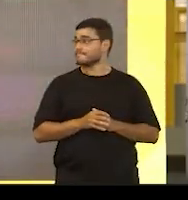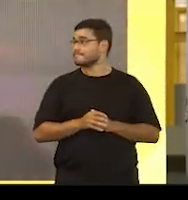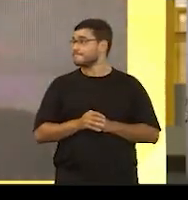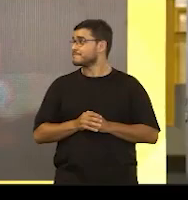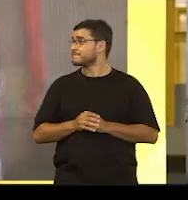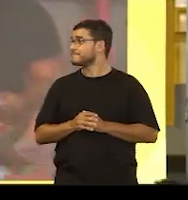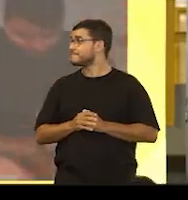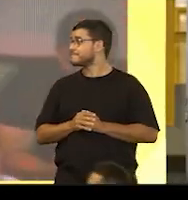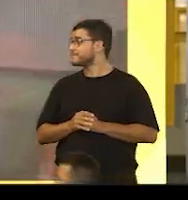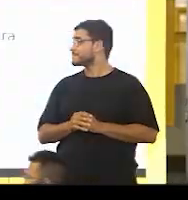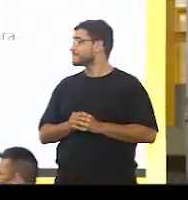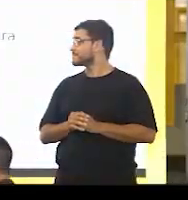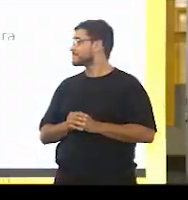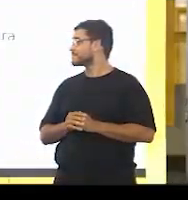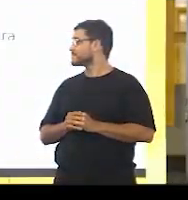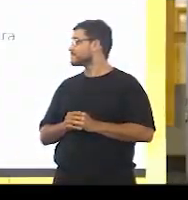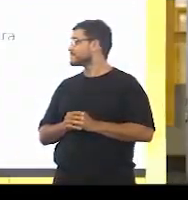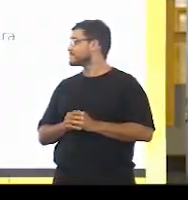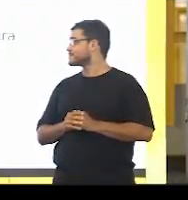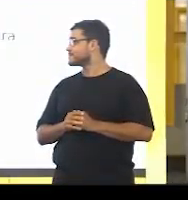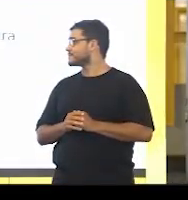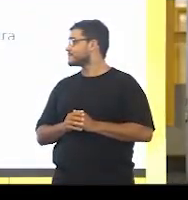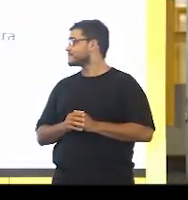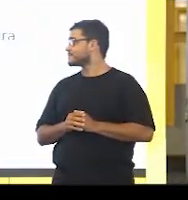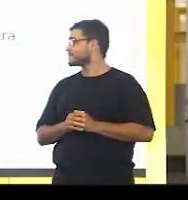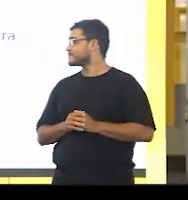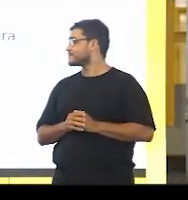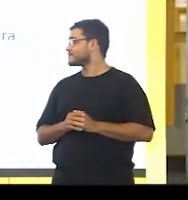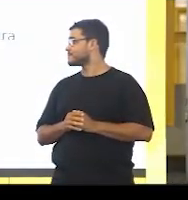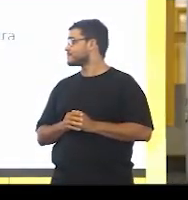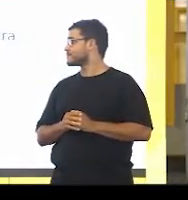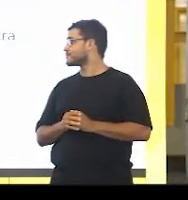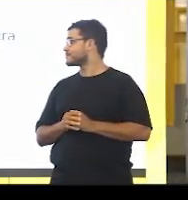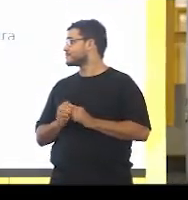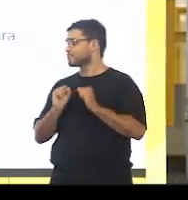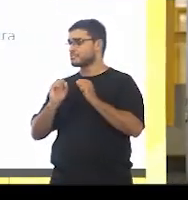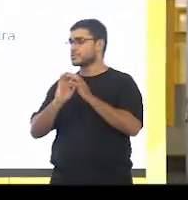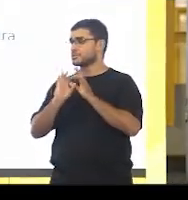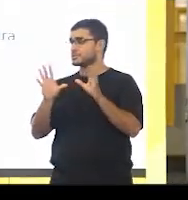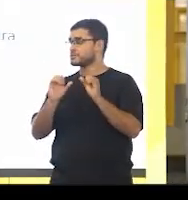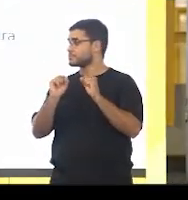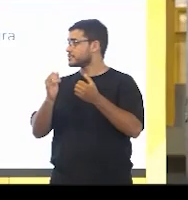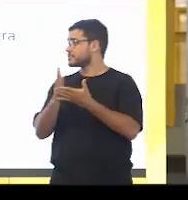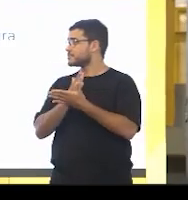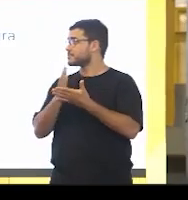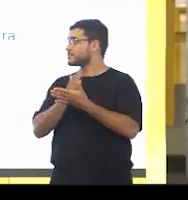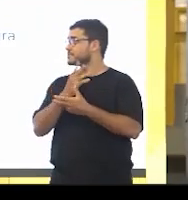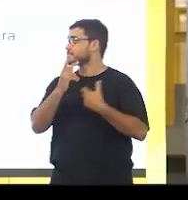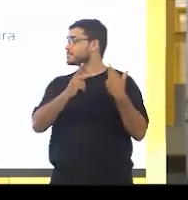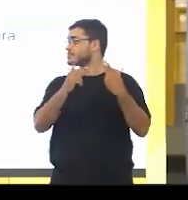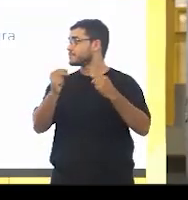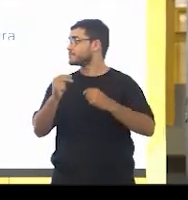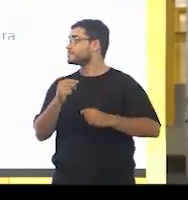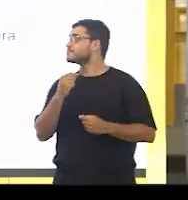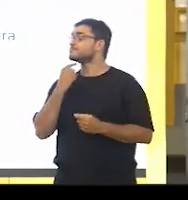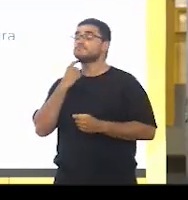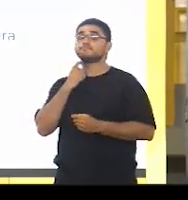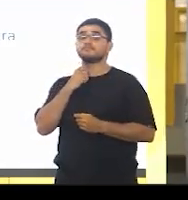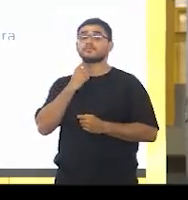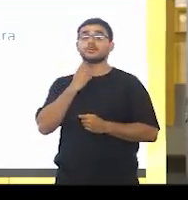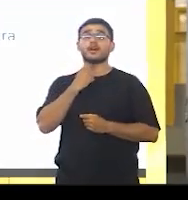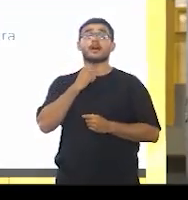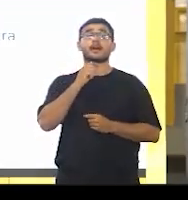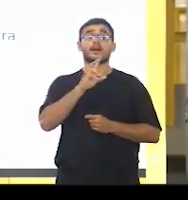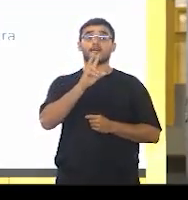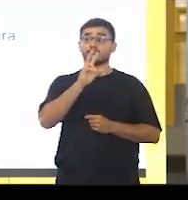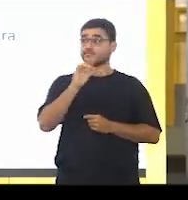Beleza? GG, e esses outros aqui, a gente vai sortear também? Como Também, fica à vontade. Olha aí. Pessoal, a gente vai fazer assim, a gente vai